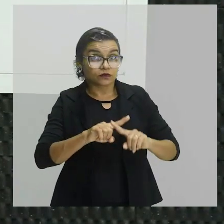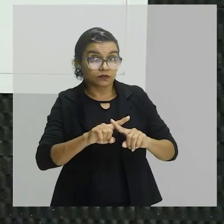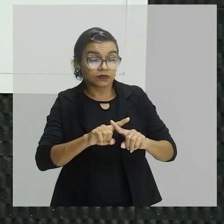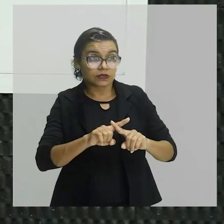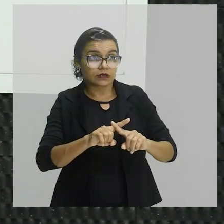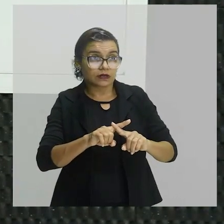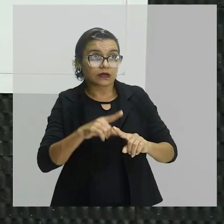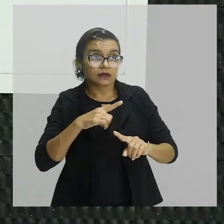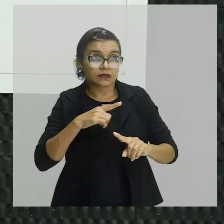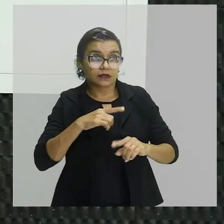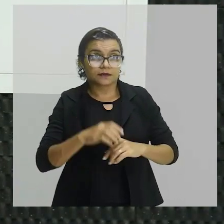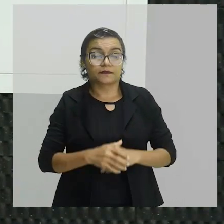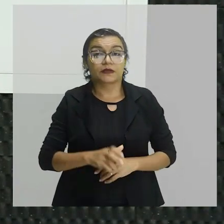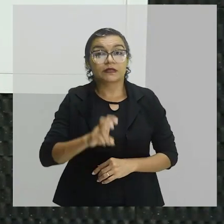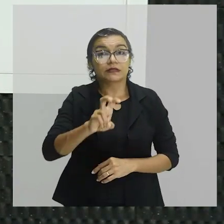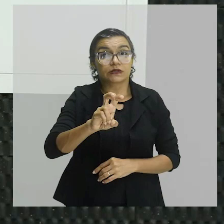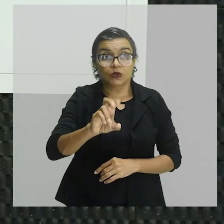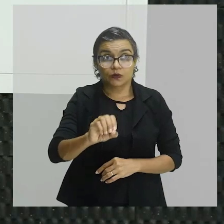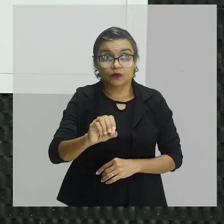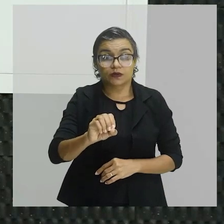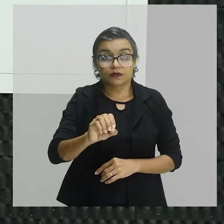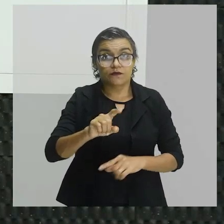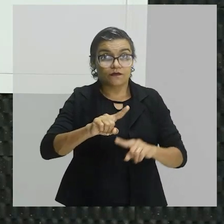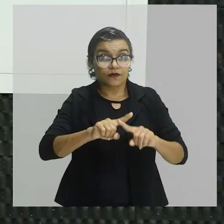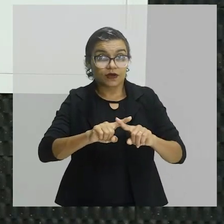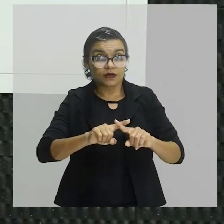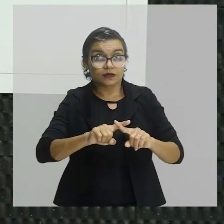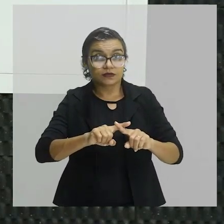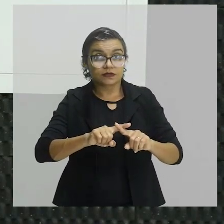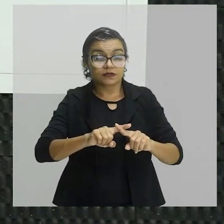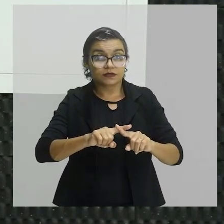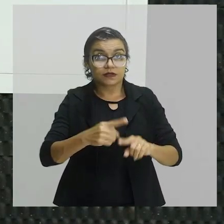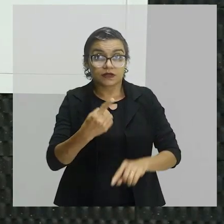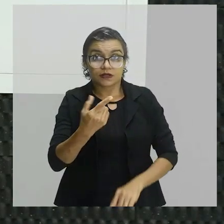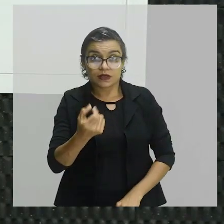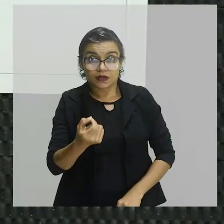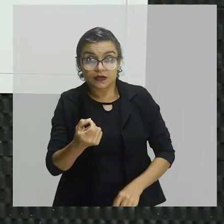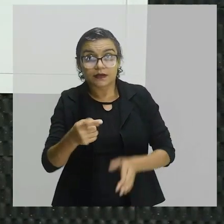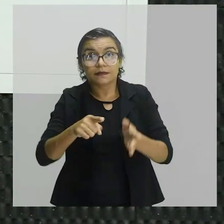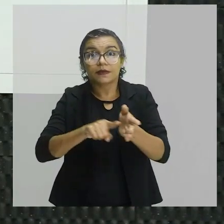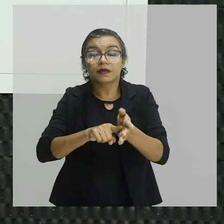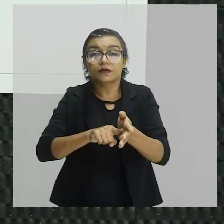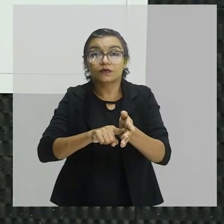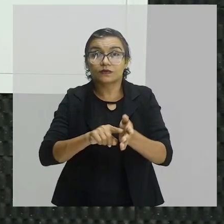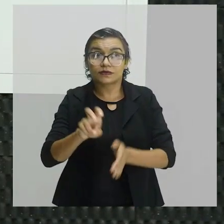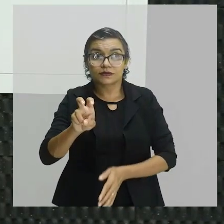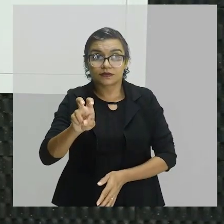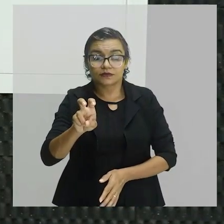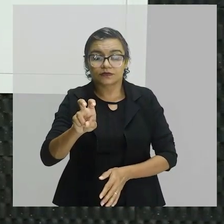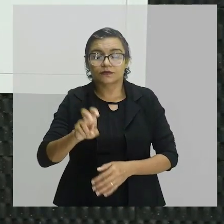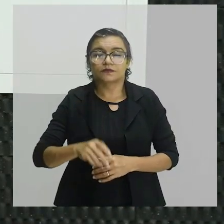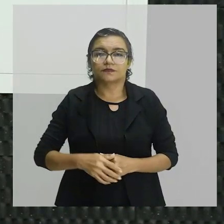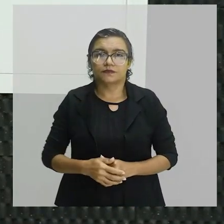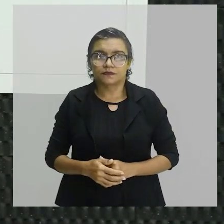só, 50 vezes 10 a menos 5. No caso,